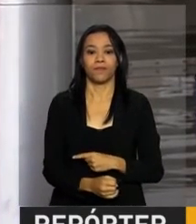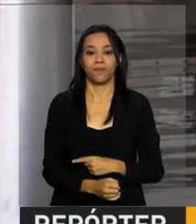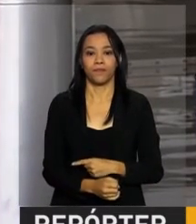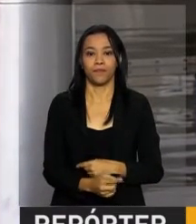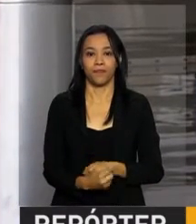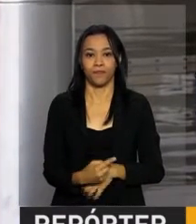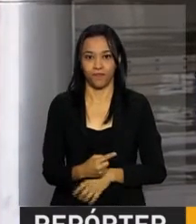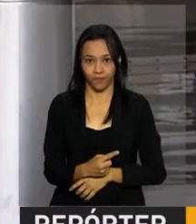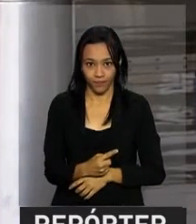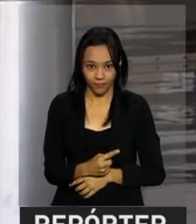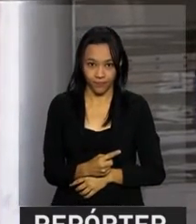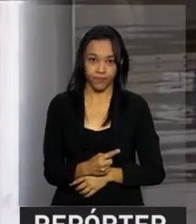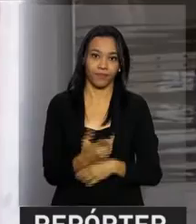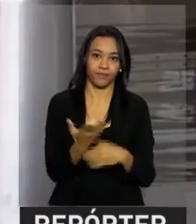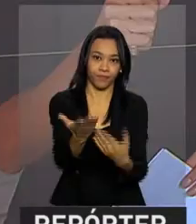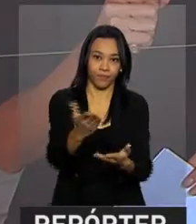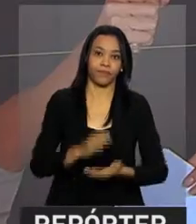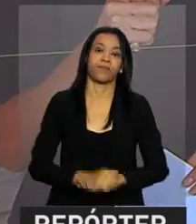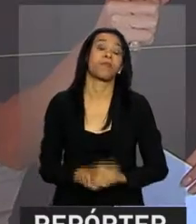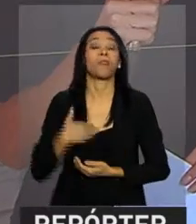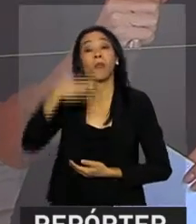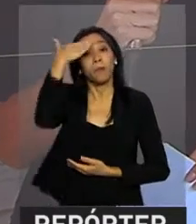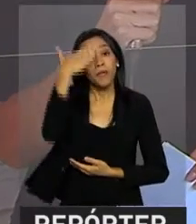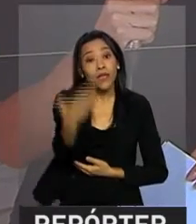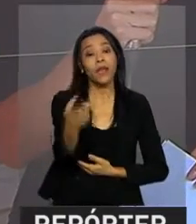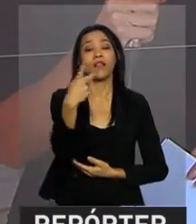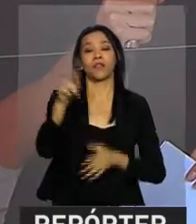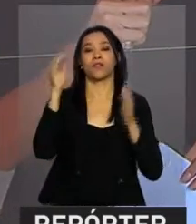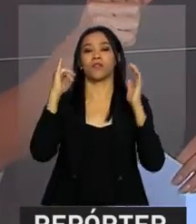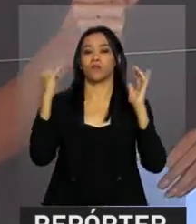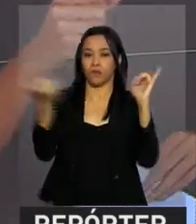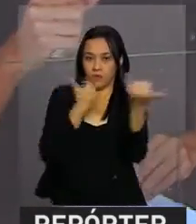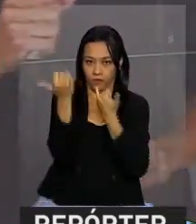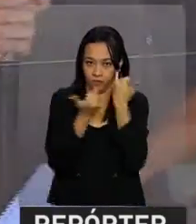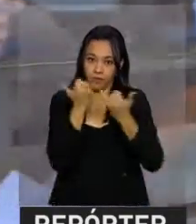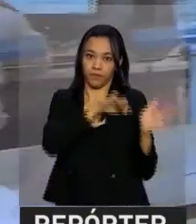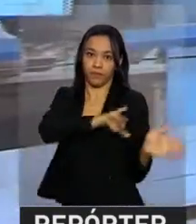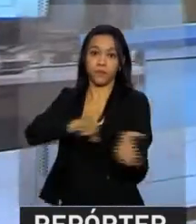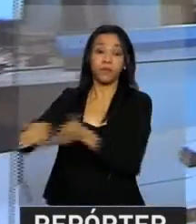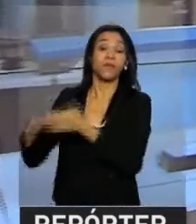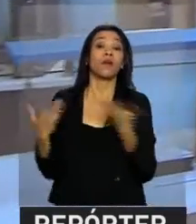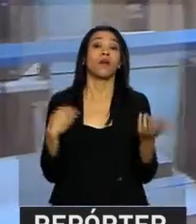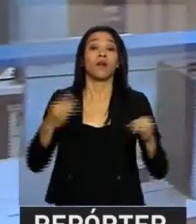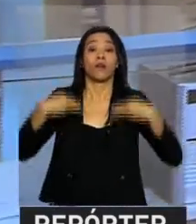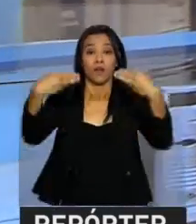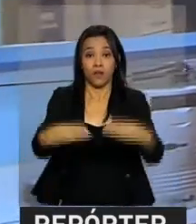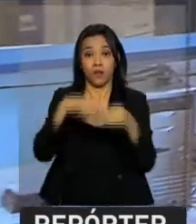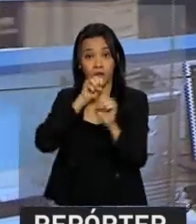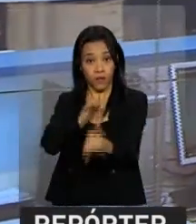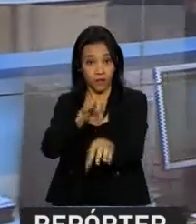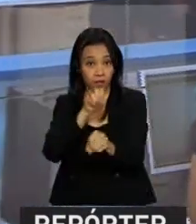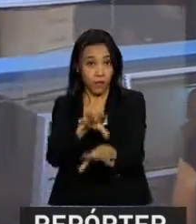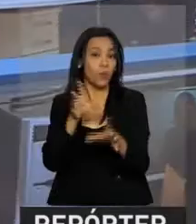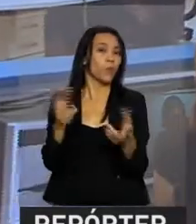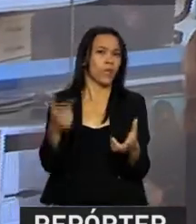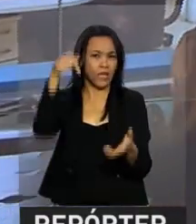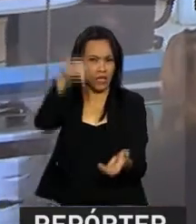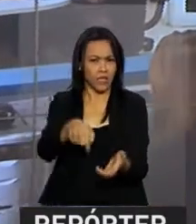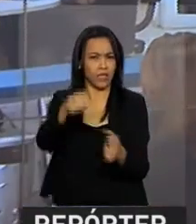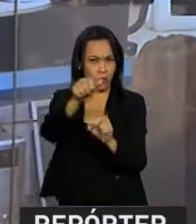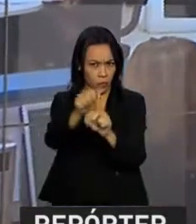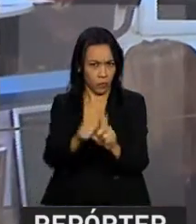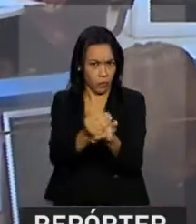mec.gov.br danielle brigada paulo pelas suas informações ao vivo o ministério da educação repassou no início deste mês